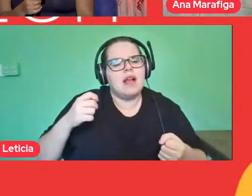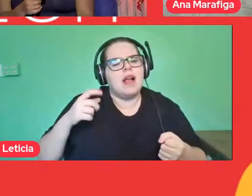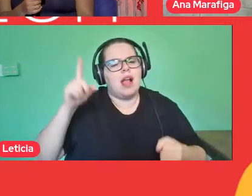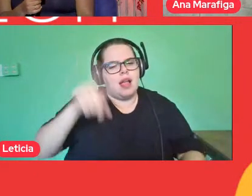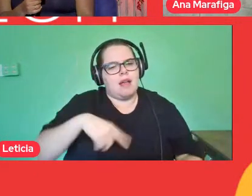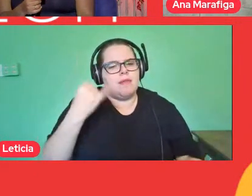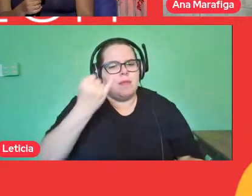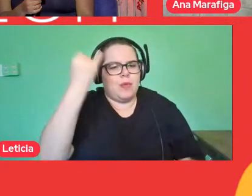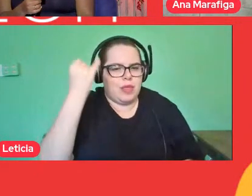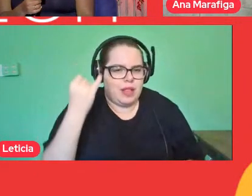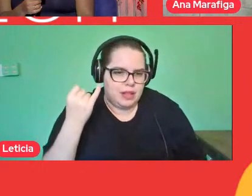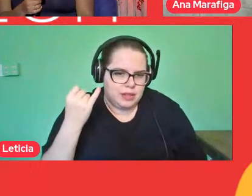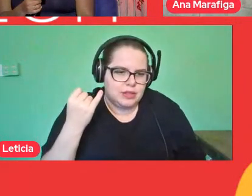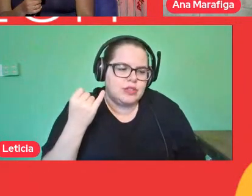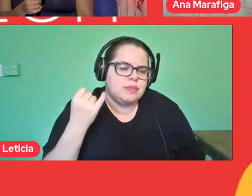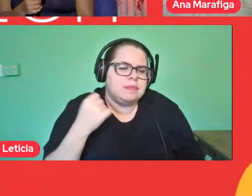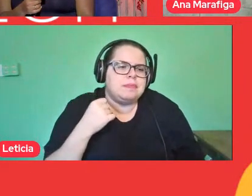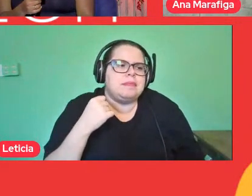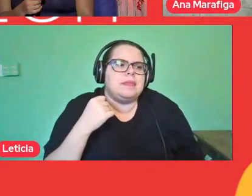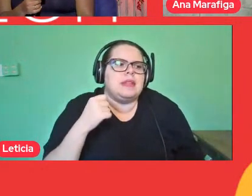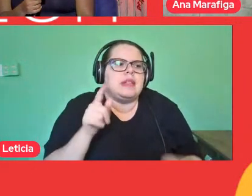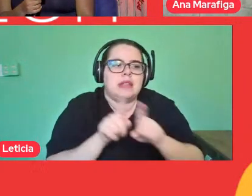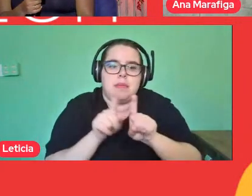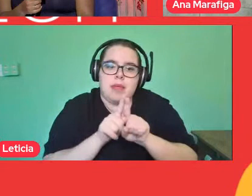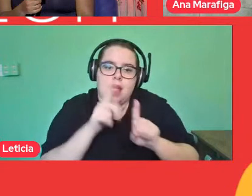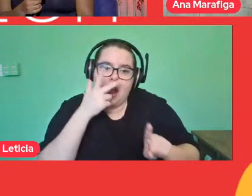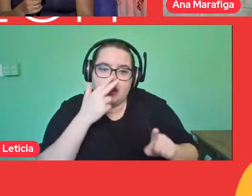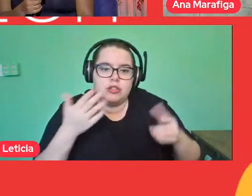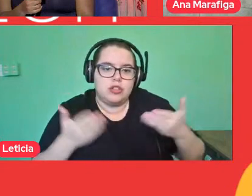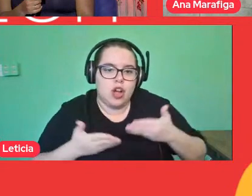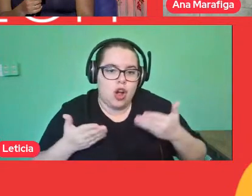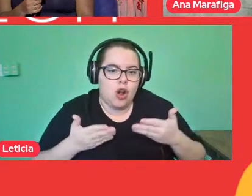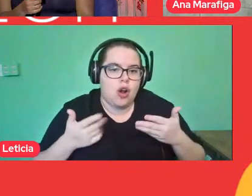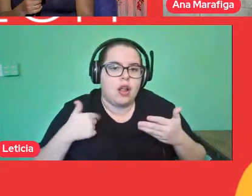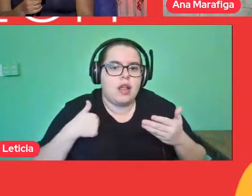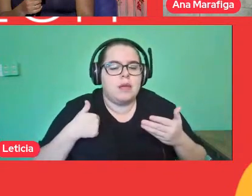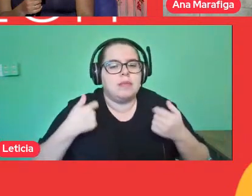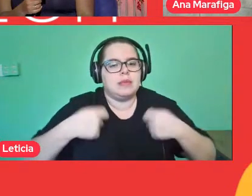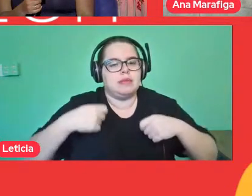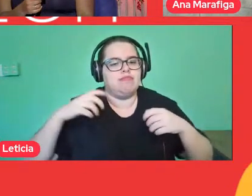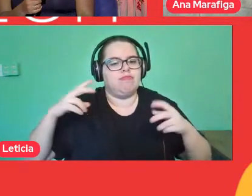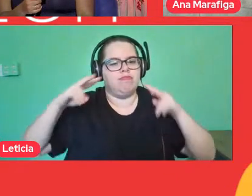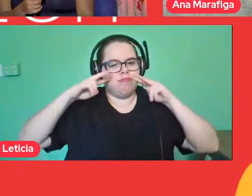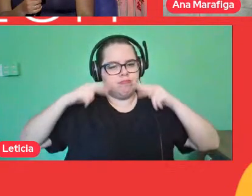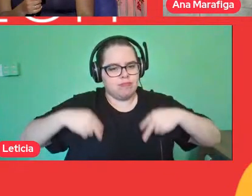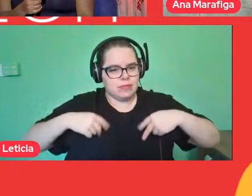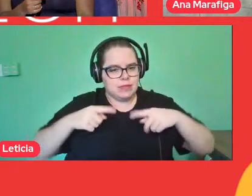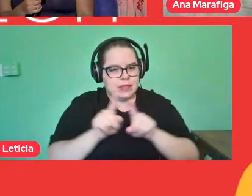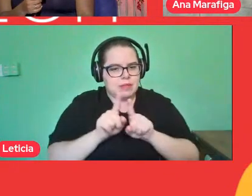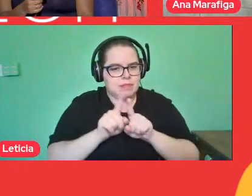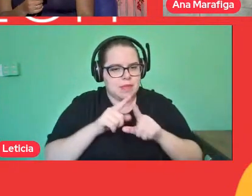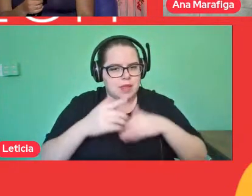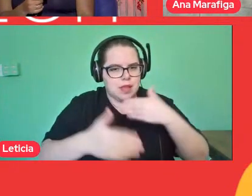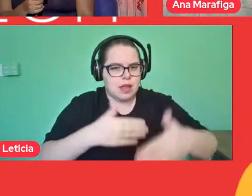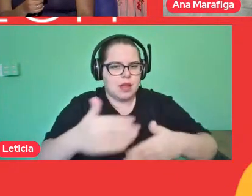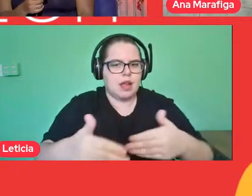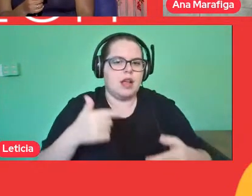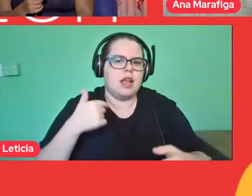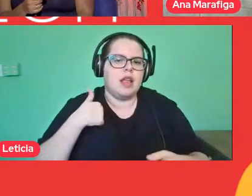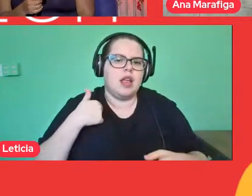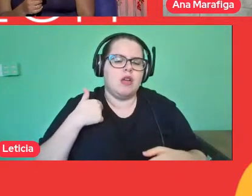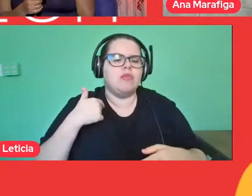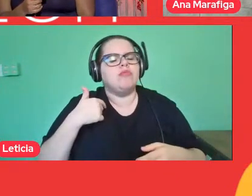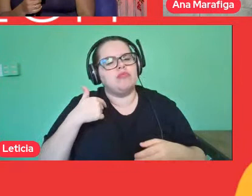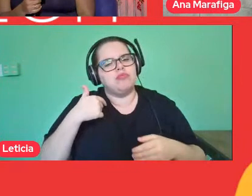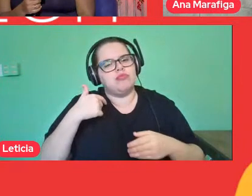muito forte. E acho que agora eu tenho que me reconectar com essas iniciativas. Eu tenho